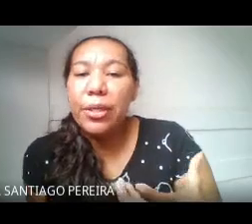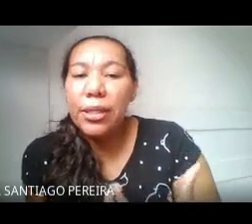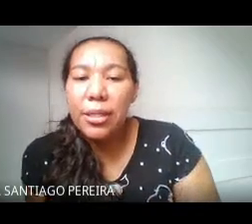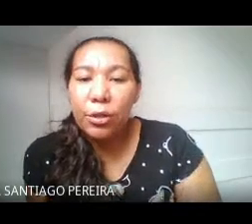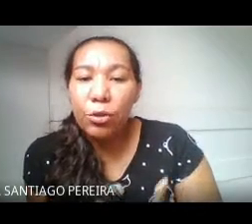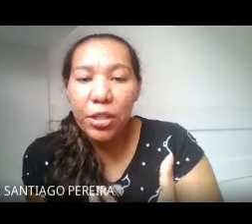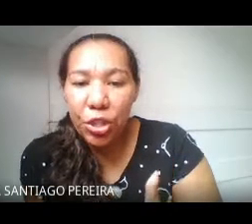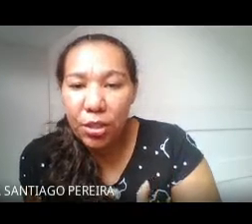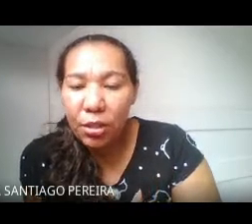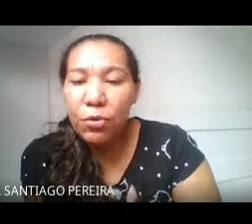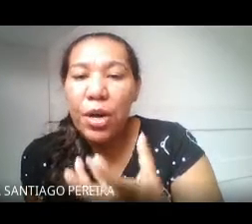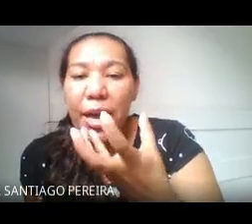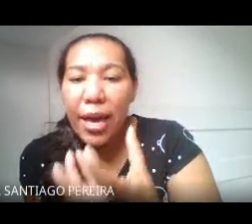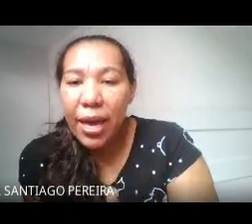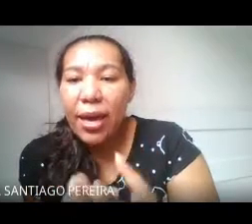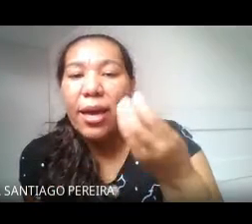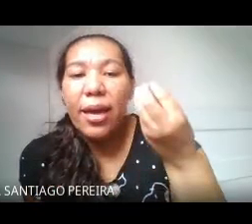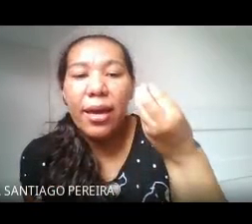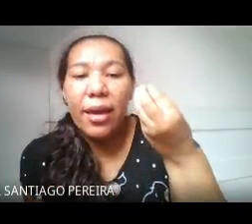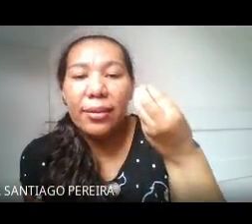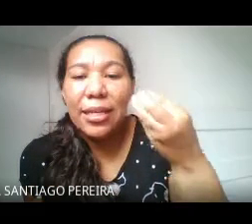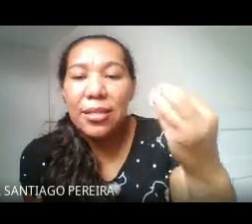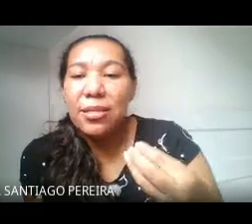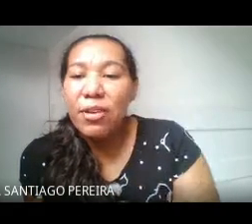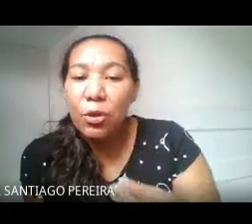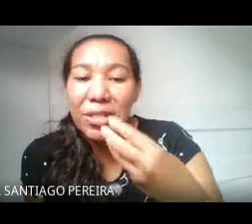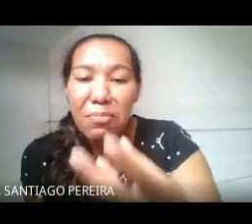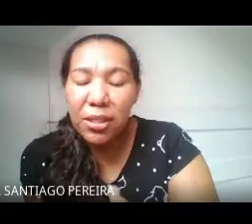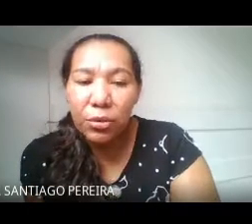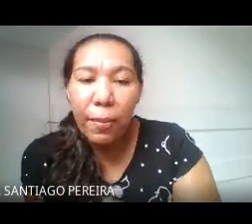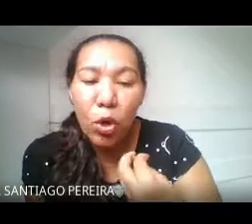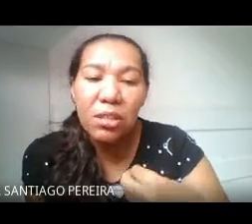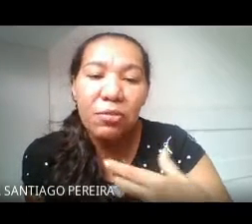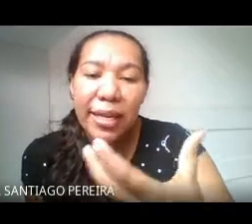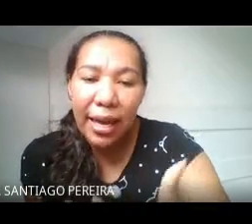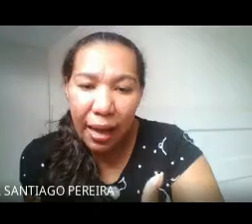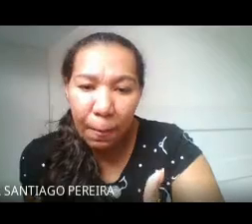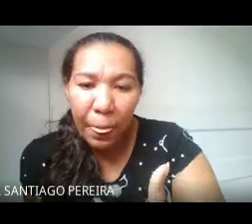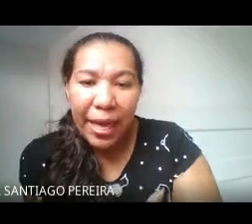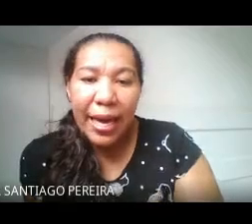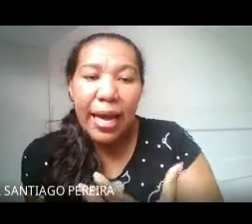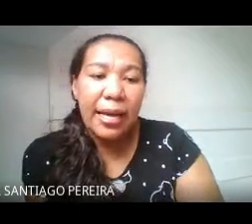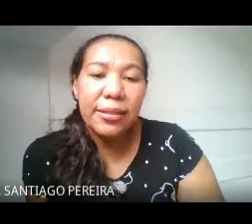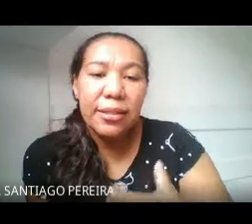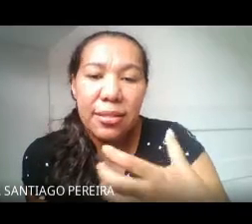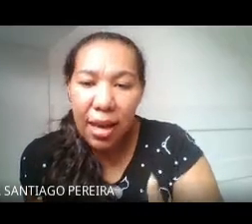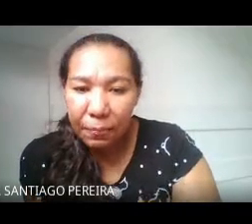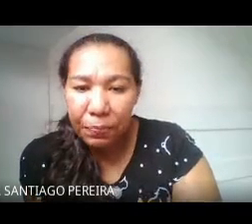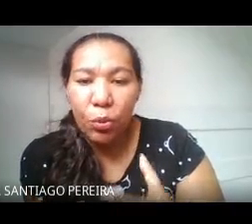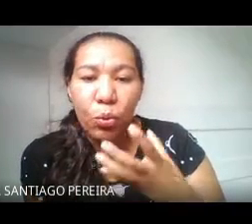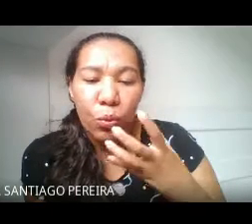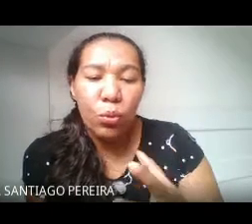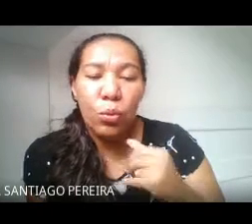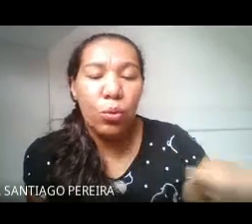dentro da língua inglesa do adjetivo é trazer esse valor semântico, é modificar, é